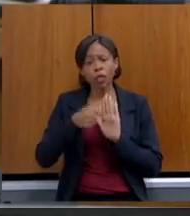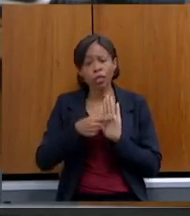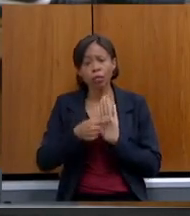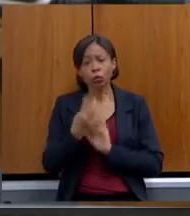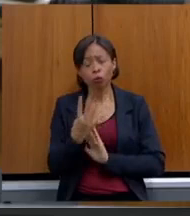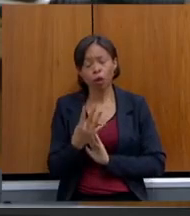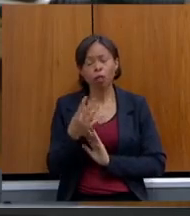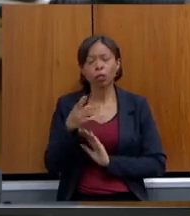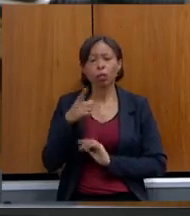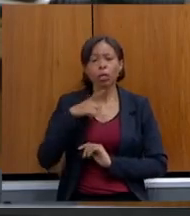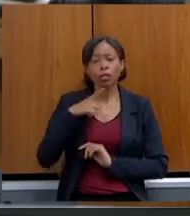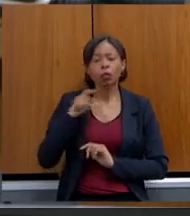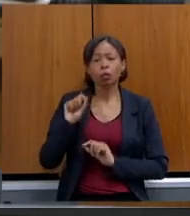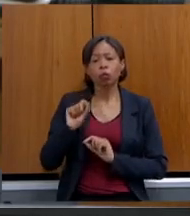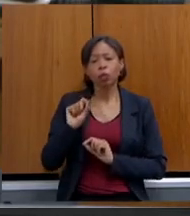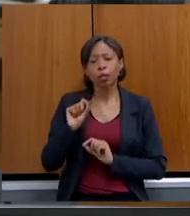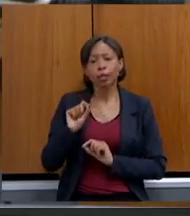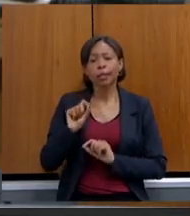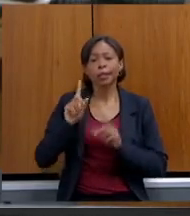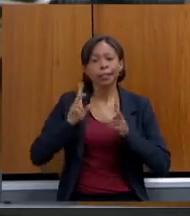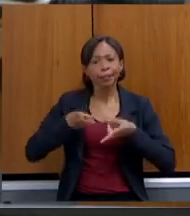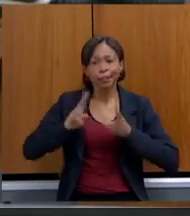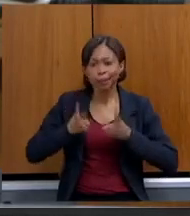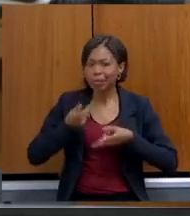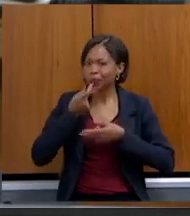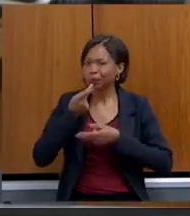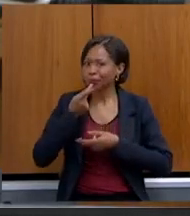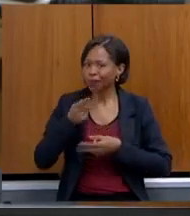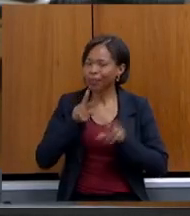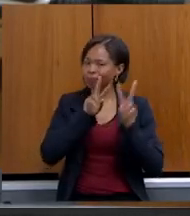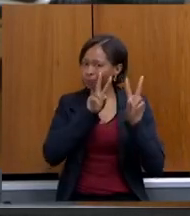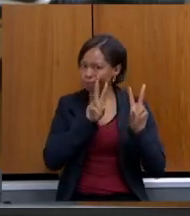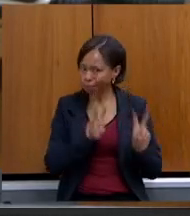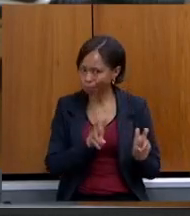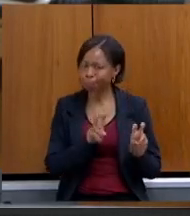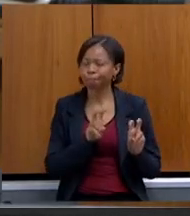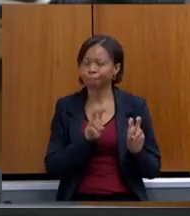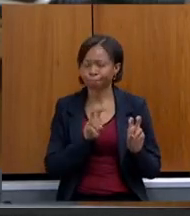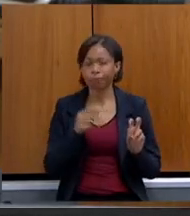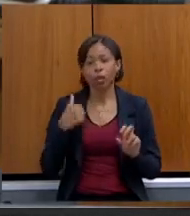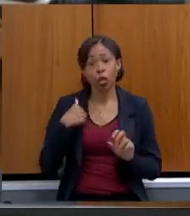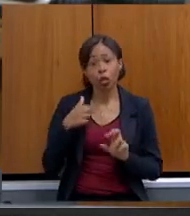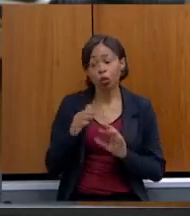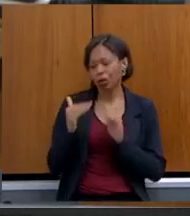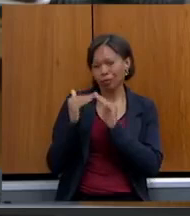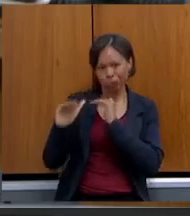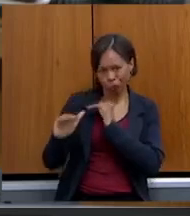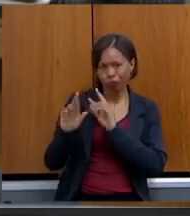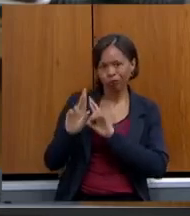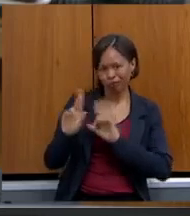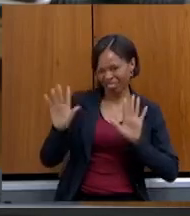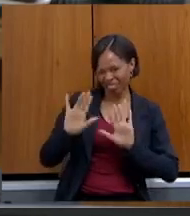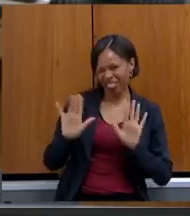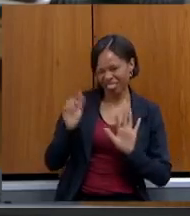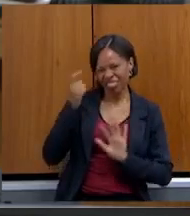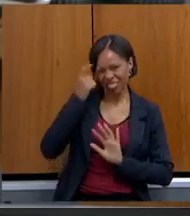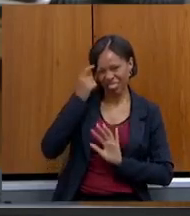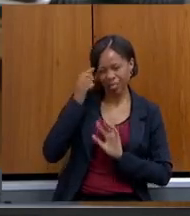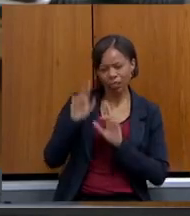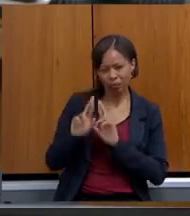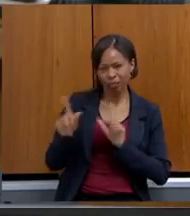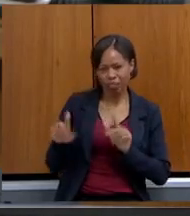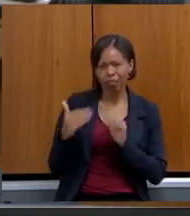temos a possibilidade de toda a audiência fala sobre esse tema não é eu tenho um entendimento diferente do Senhor e é assim que está